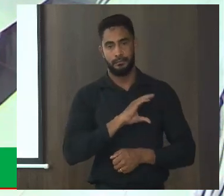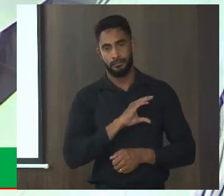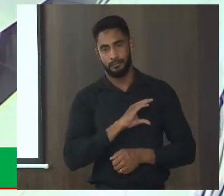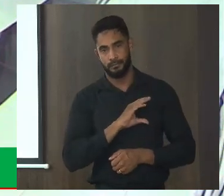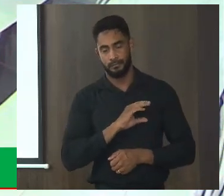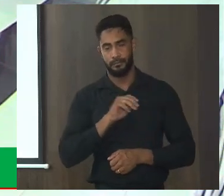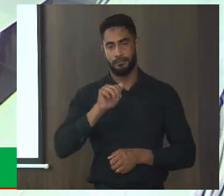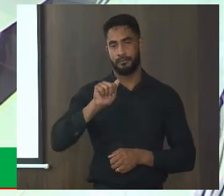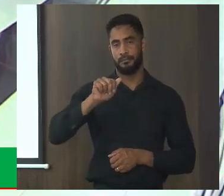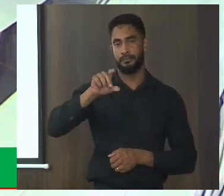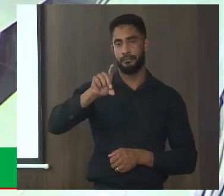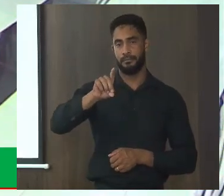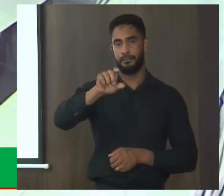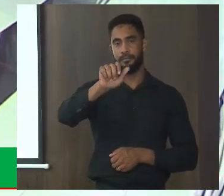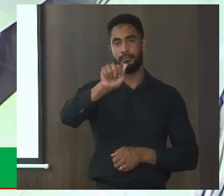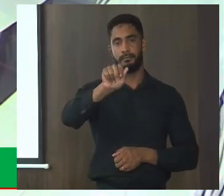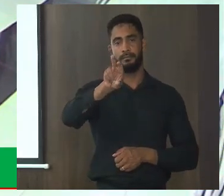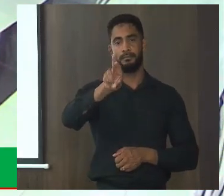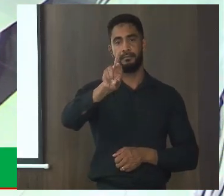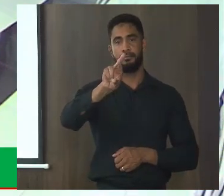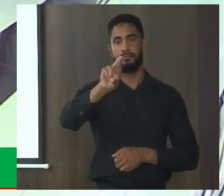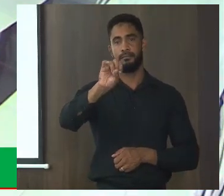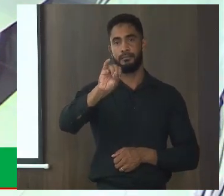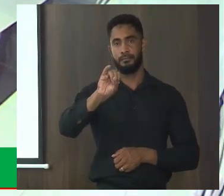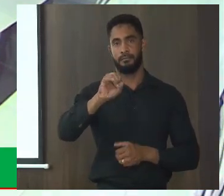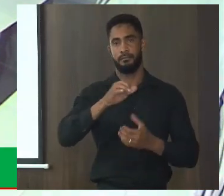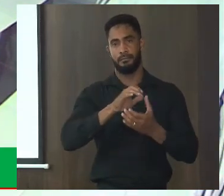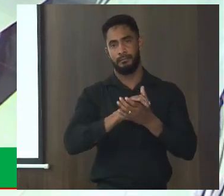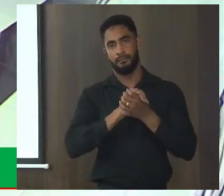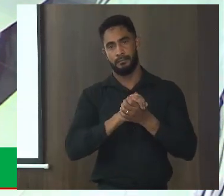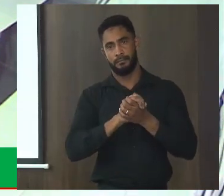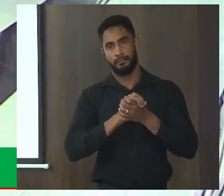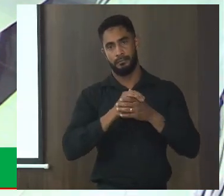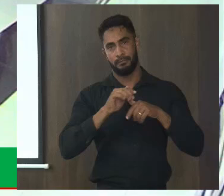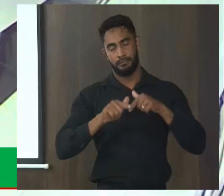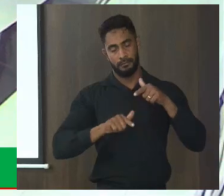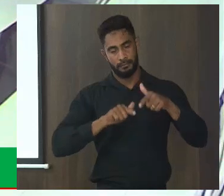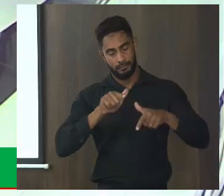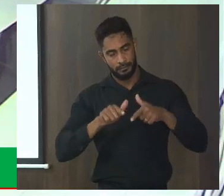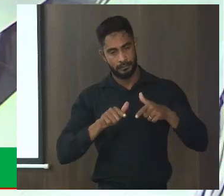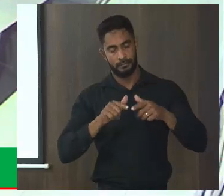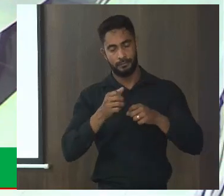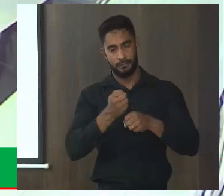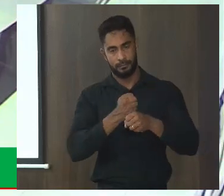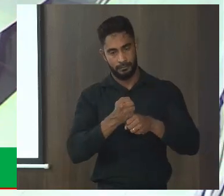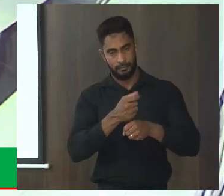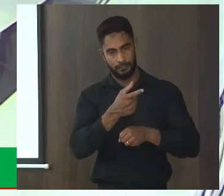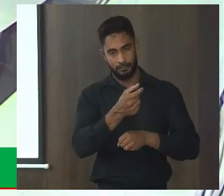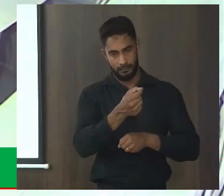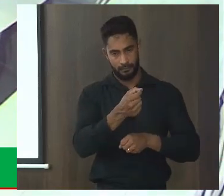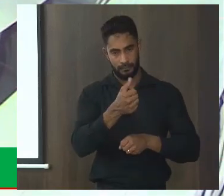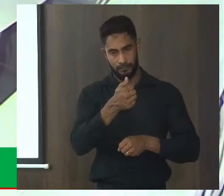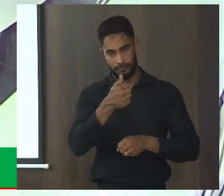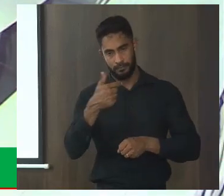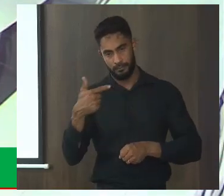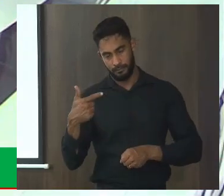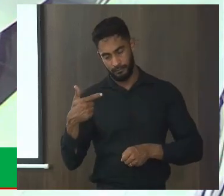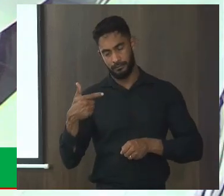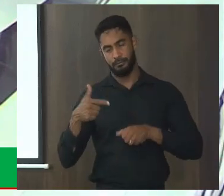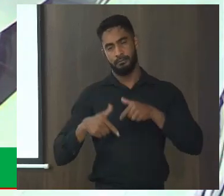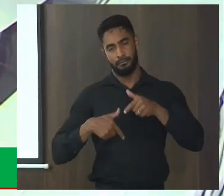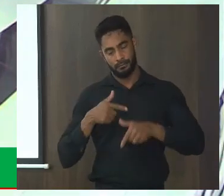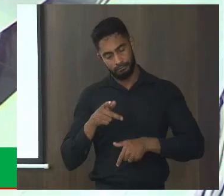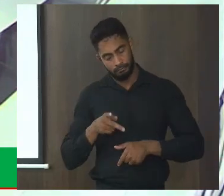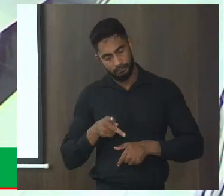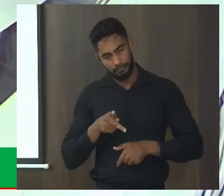excelência e Adauri. Parabenizar o senhor, né, que o senhor falou desde 2012, está aí com a preocupação, né, isso é constante mesmo.